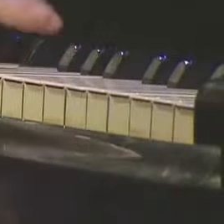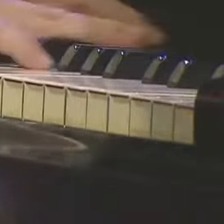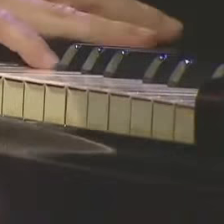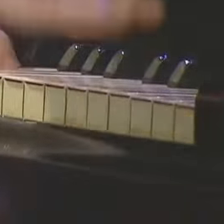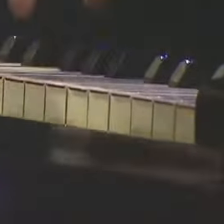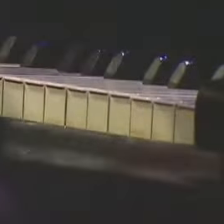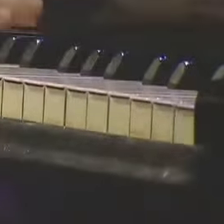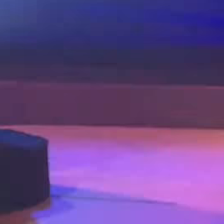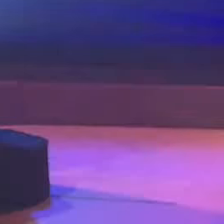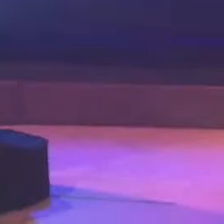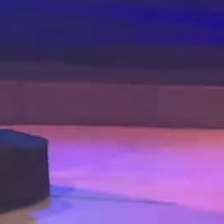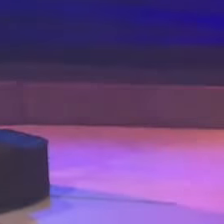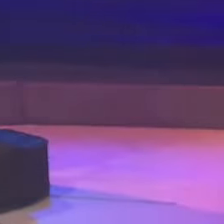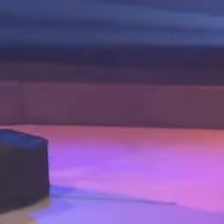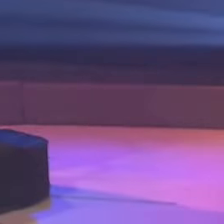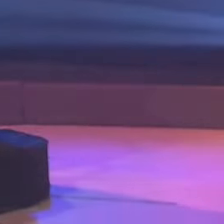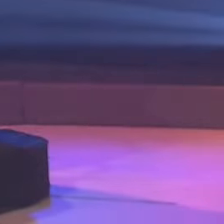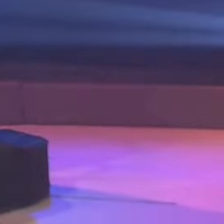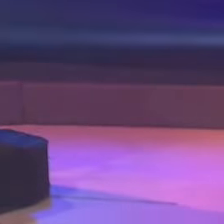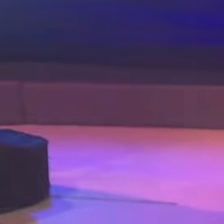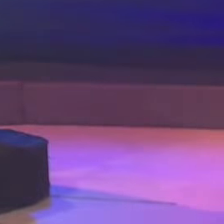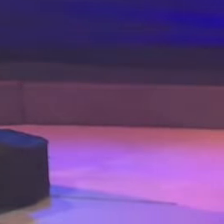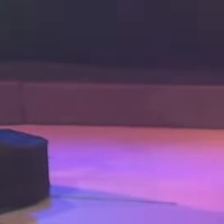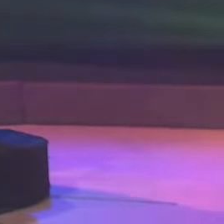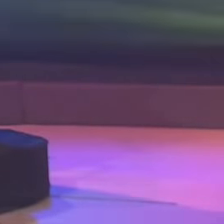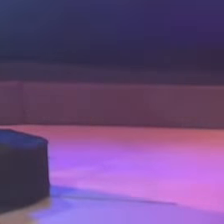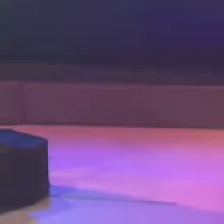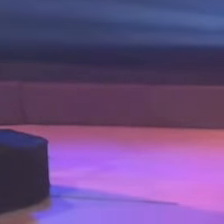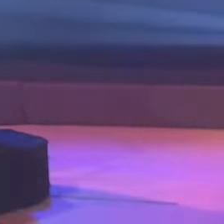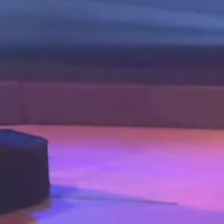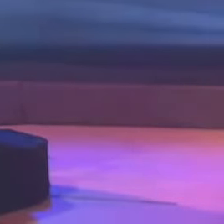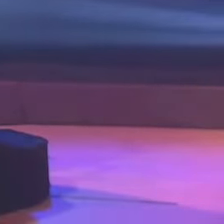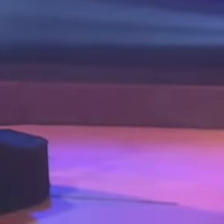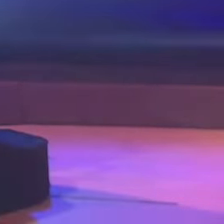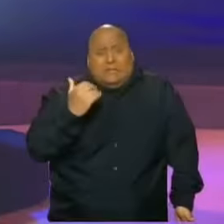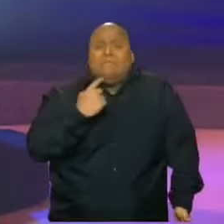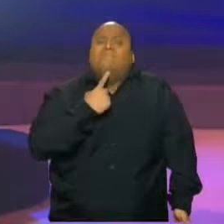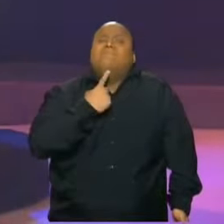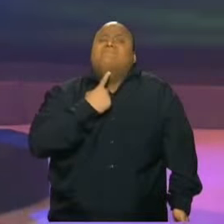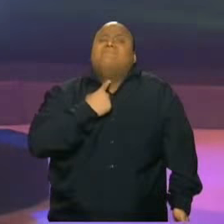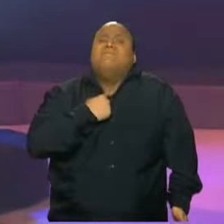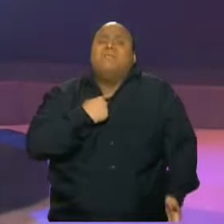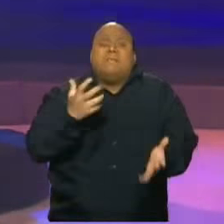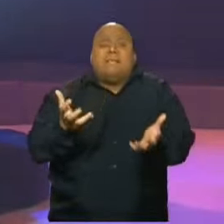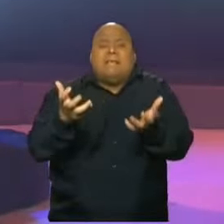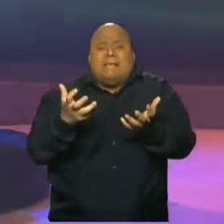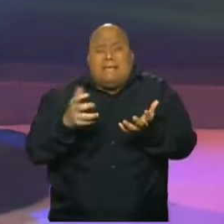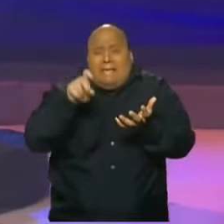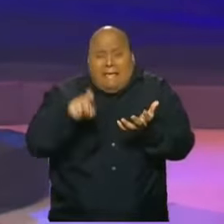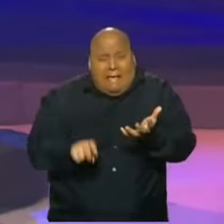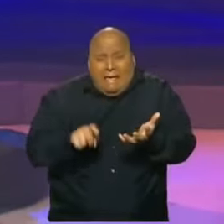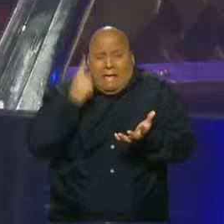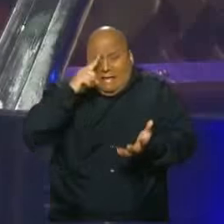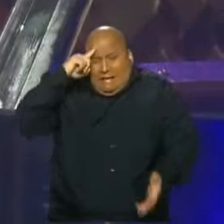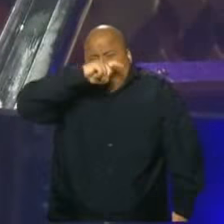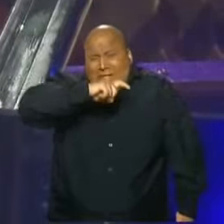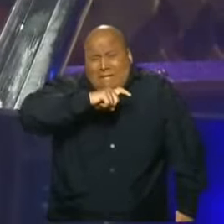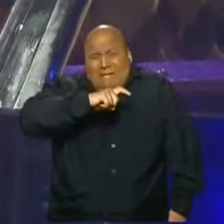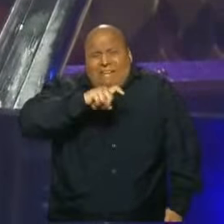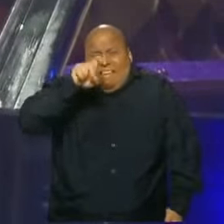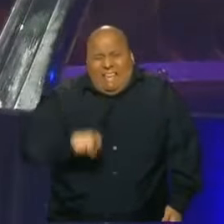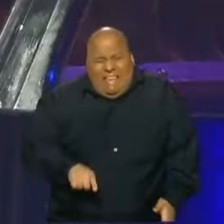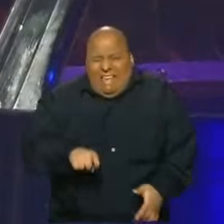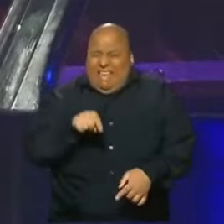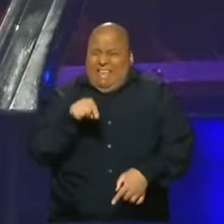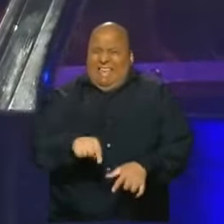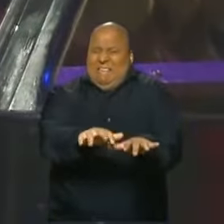suporto, que eu não aguento, mas que eu tenho que tocar se eu quiser me formar e me livrar dessa escola e